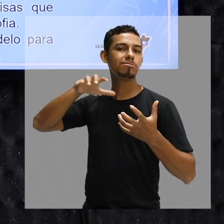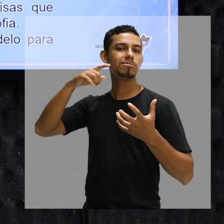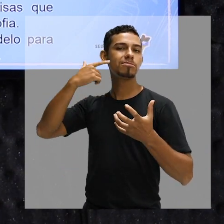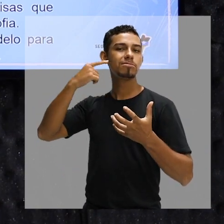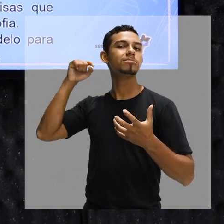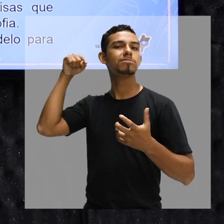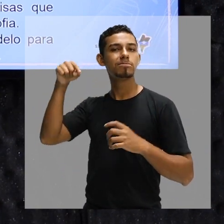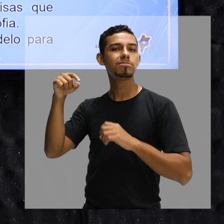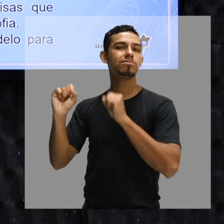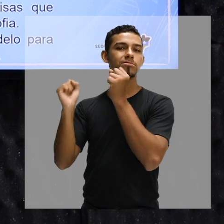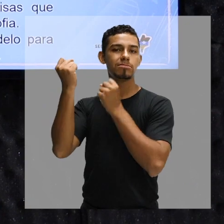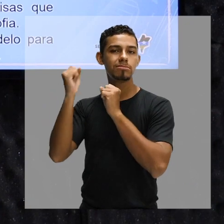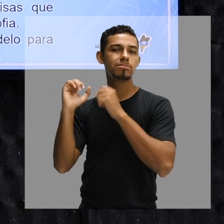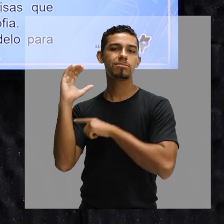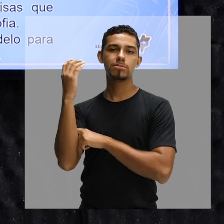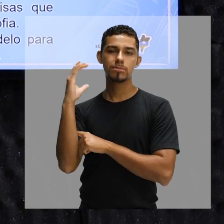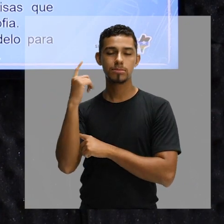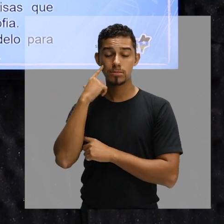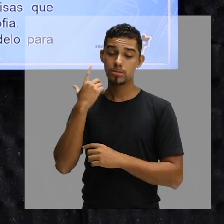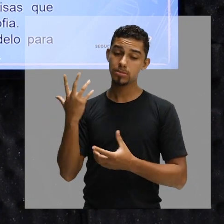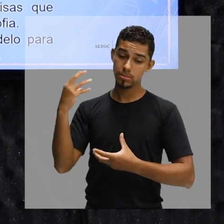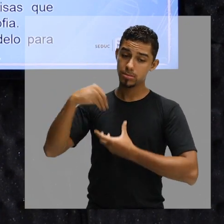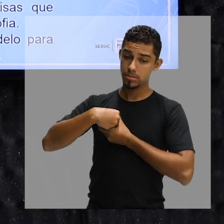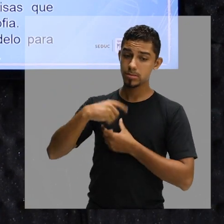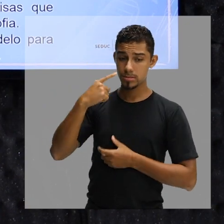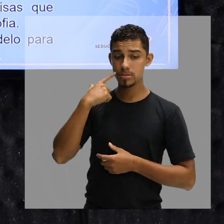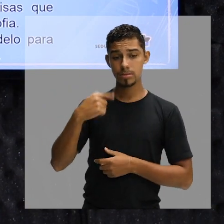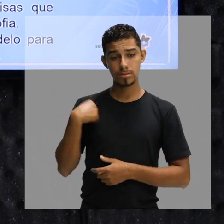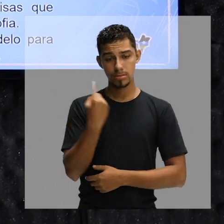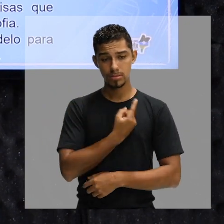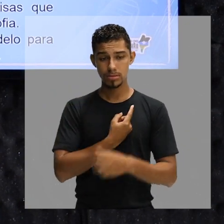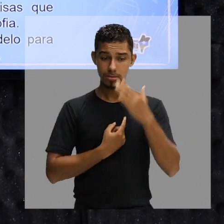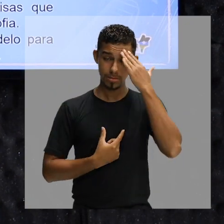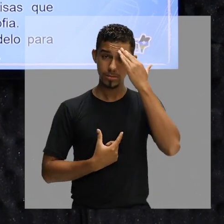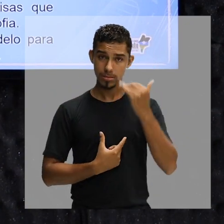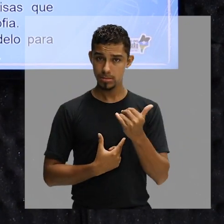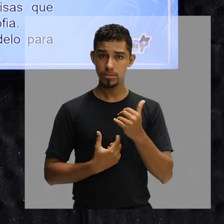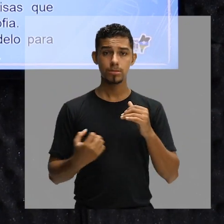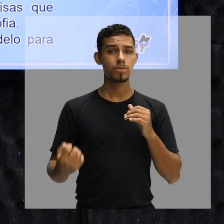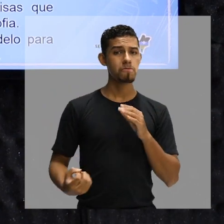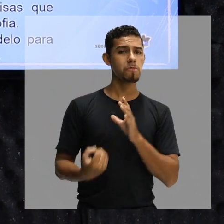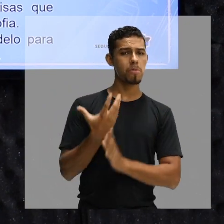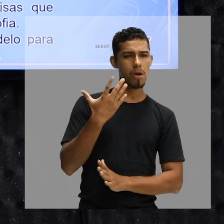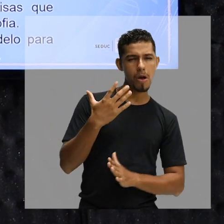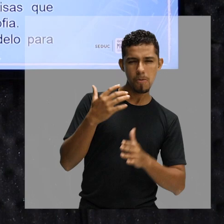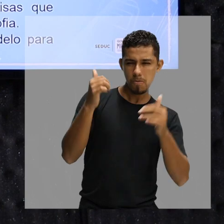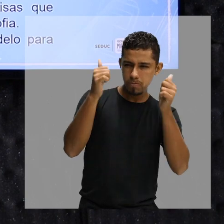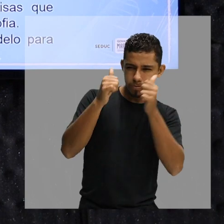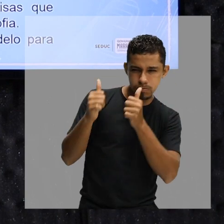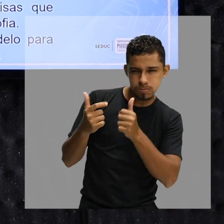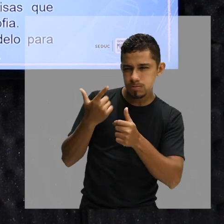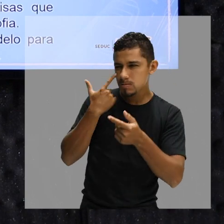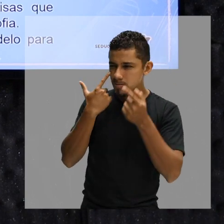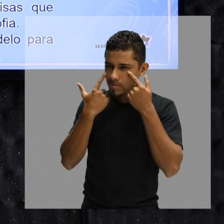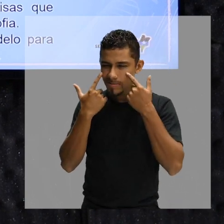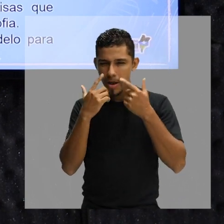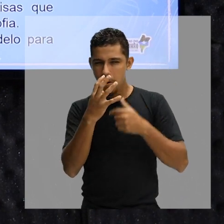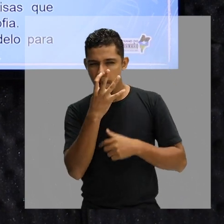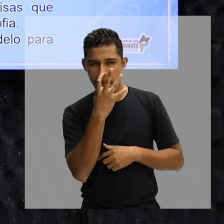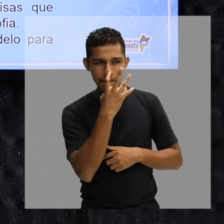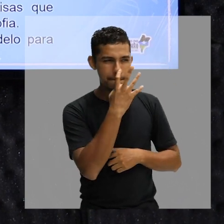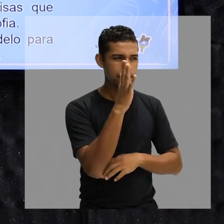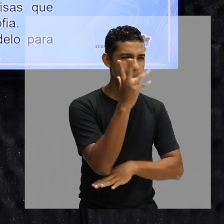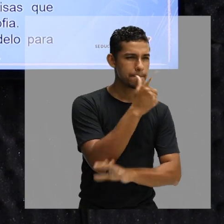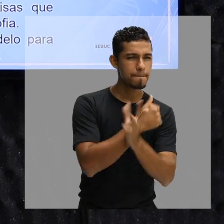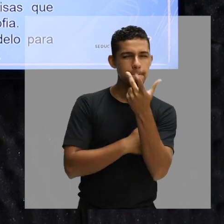Bom, nós sabemos que essa Revolução Científica ela vai introduzir uma nova forma de observar a natureza, um novo modelo